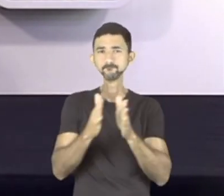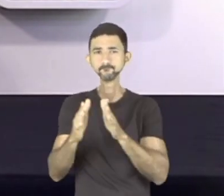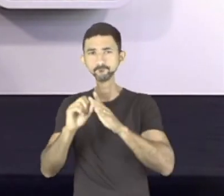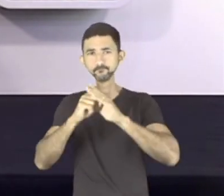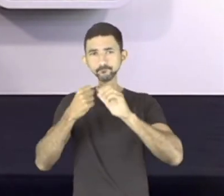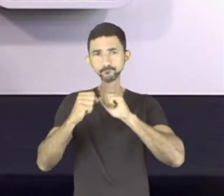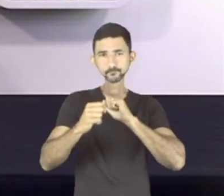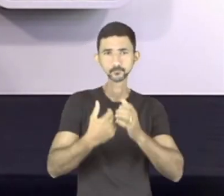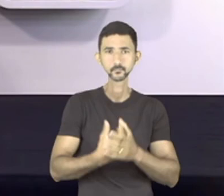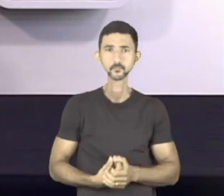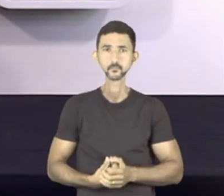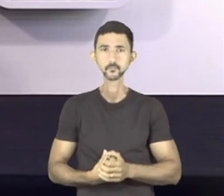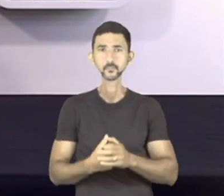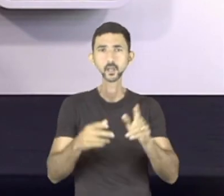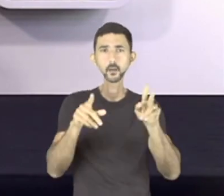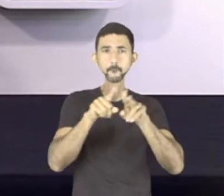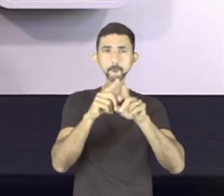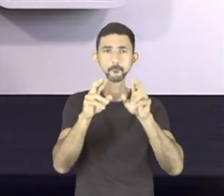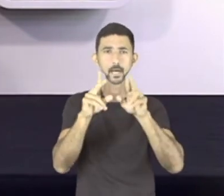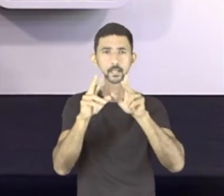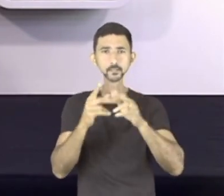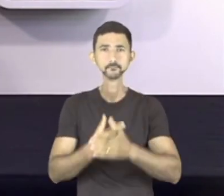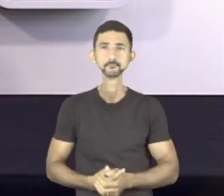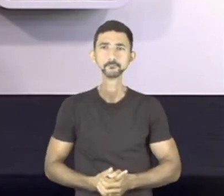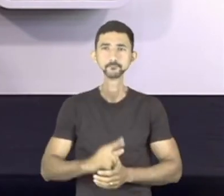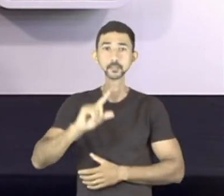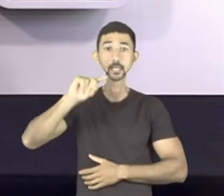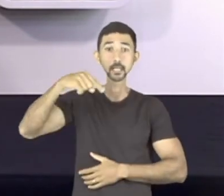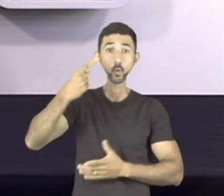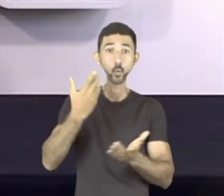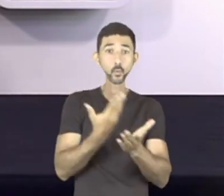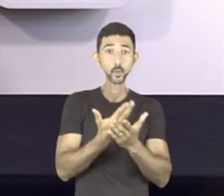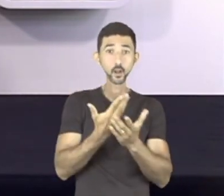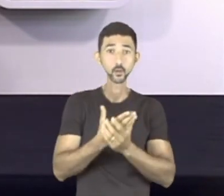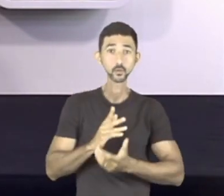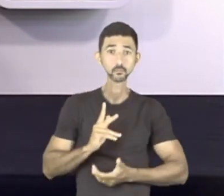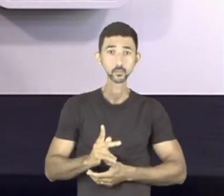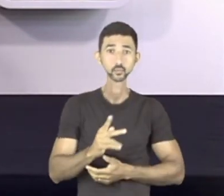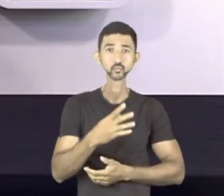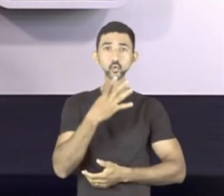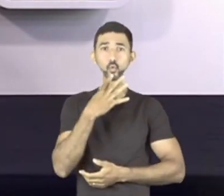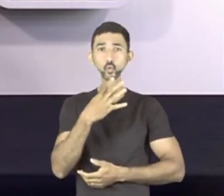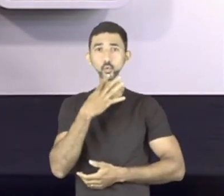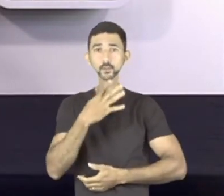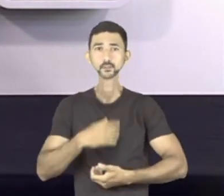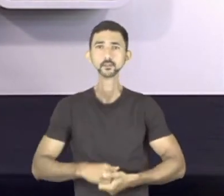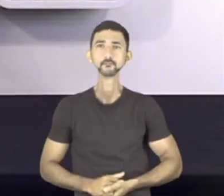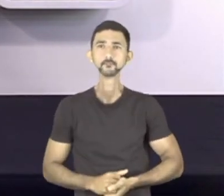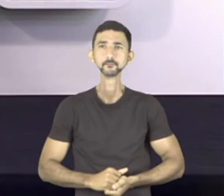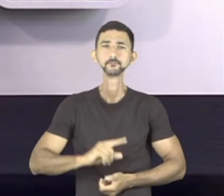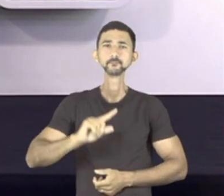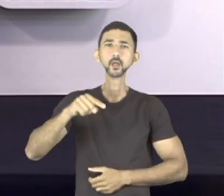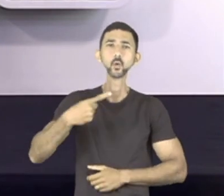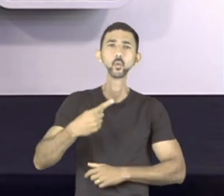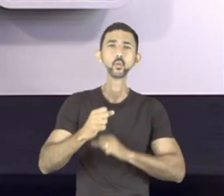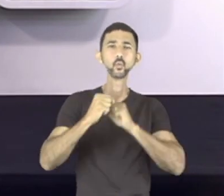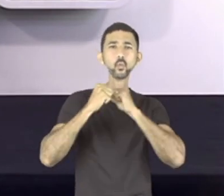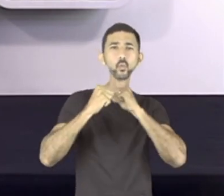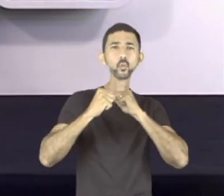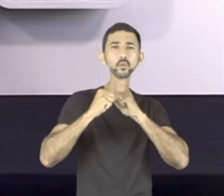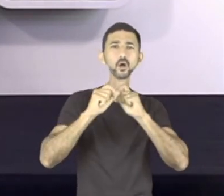essas lutas, o que é que elas têm de semelhante. E na nossa próxima aula a gente vai conhecer as